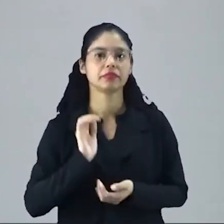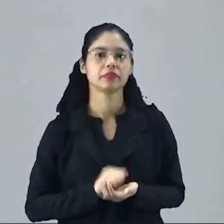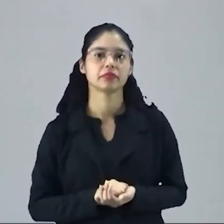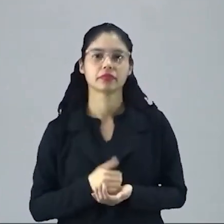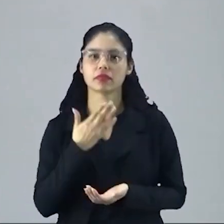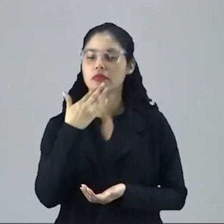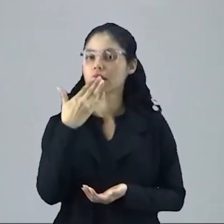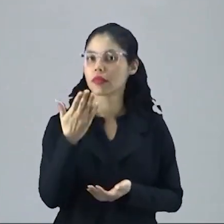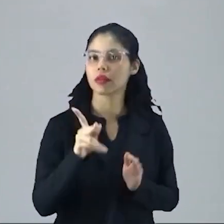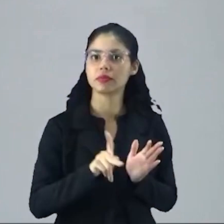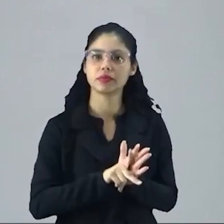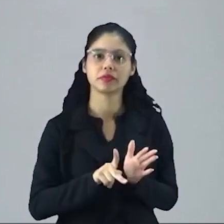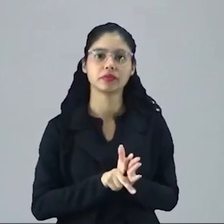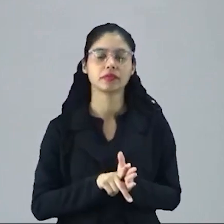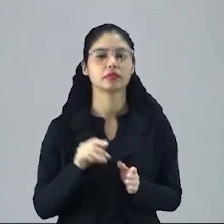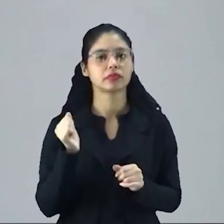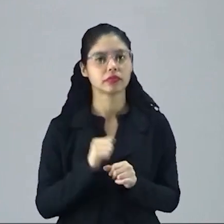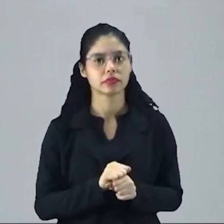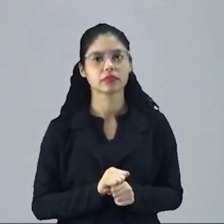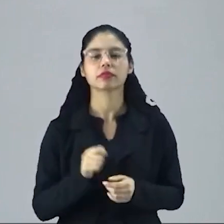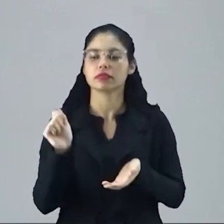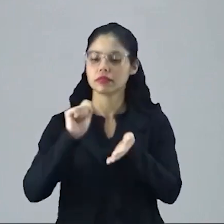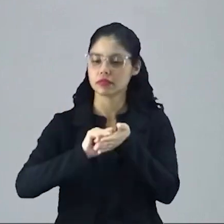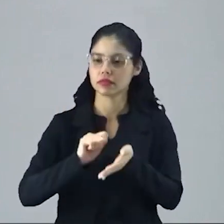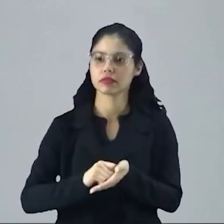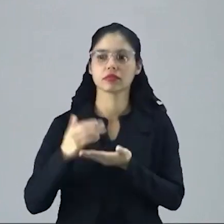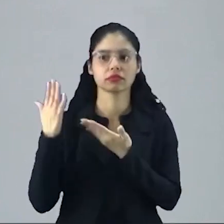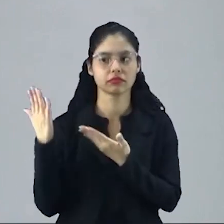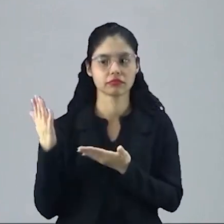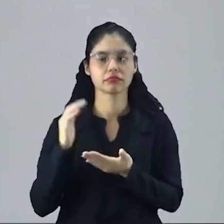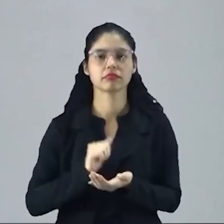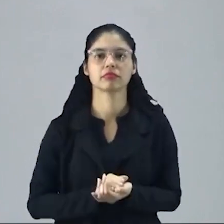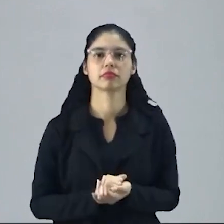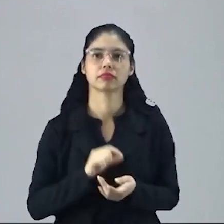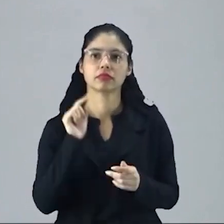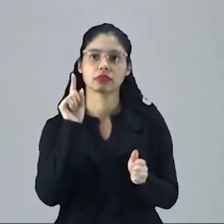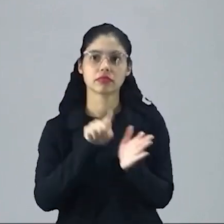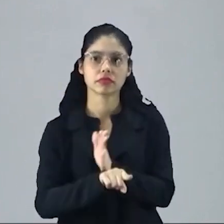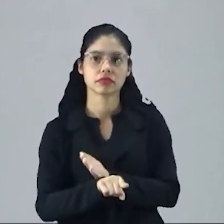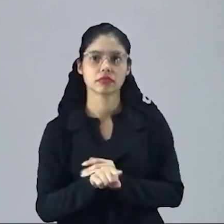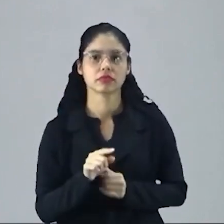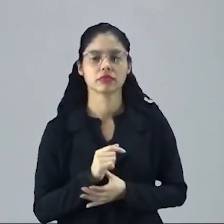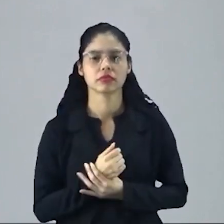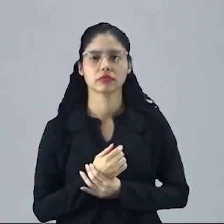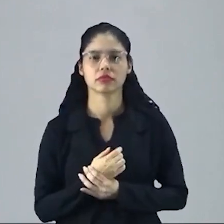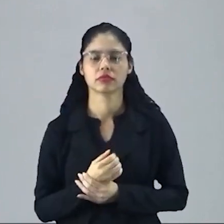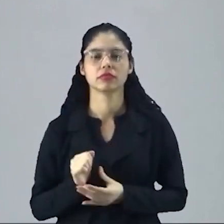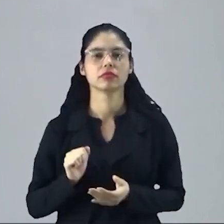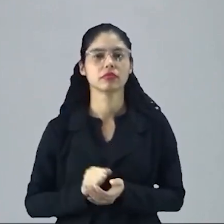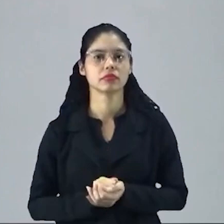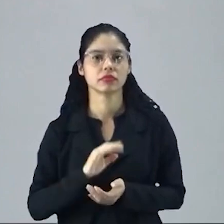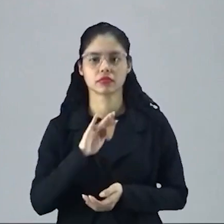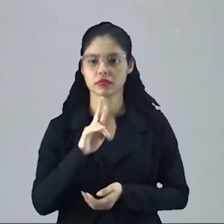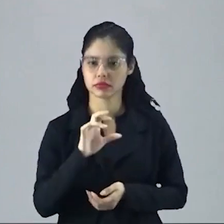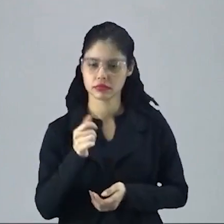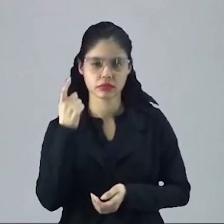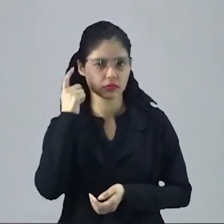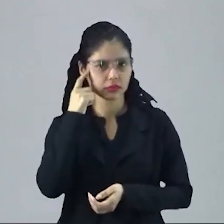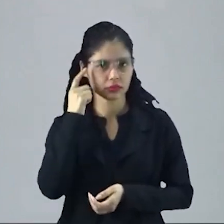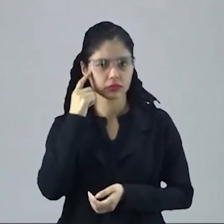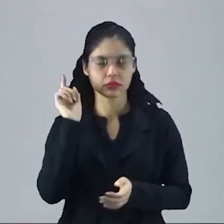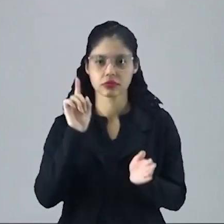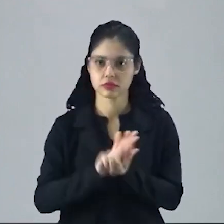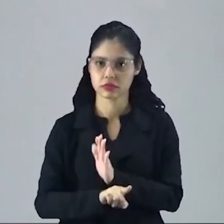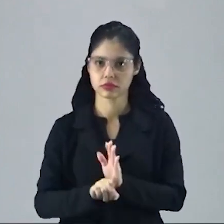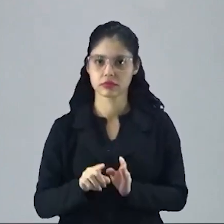que ele pede justamente essa obra, ele coloca essa obra e aí faz perguntas em cima dessa obra, pensando justamente